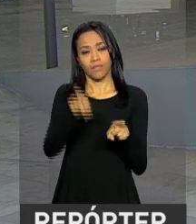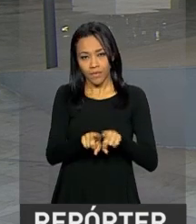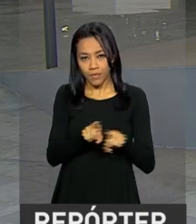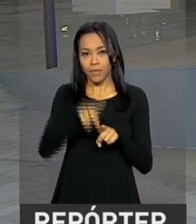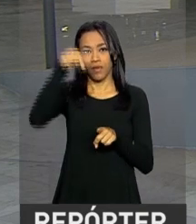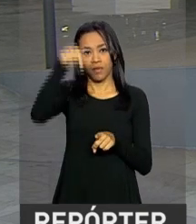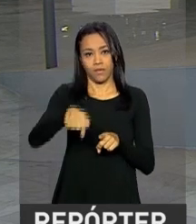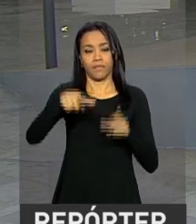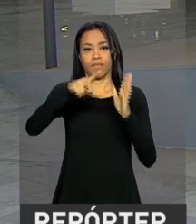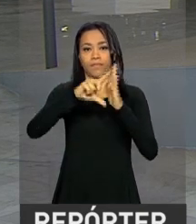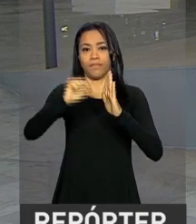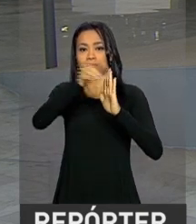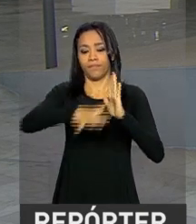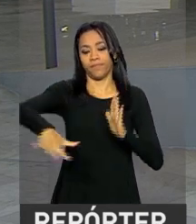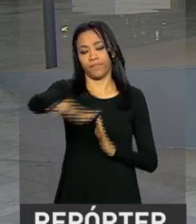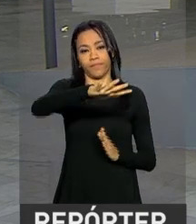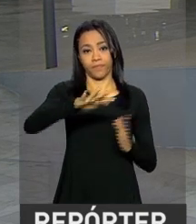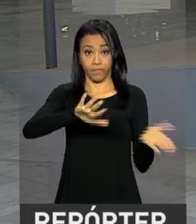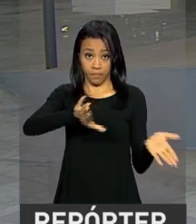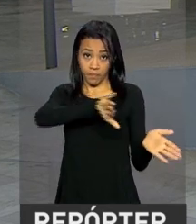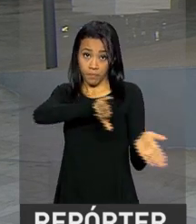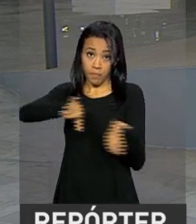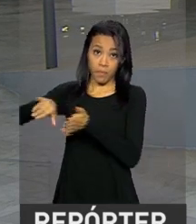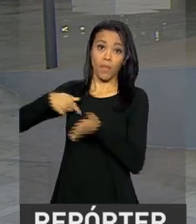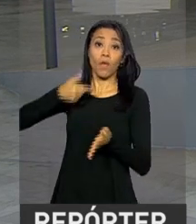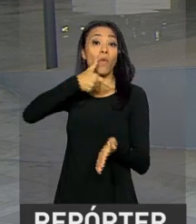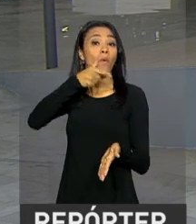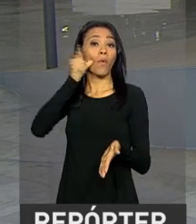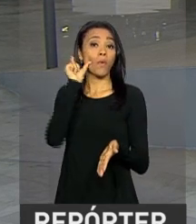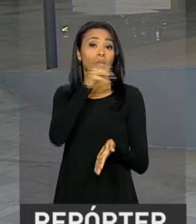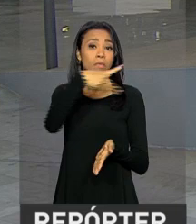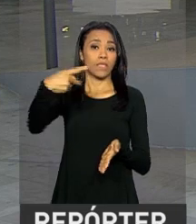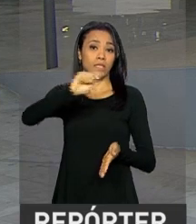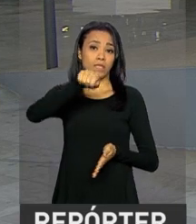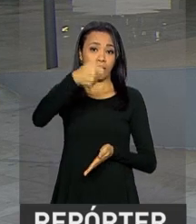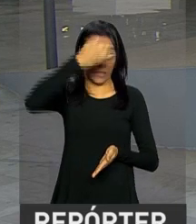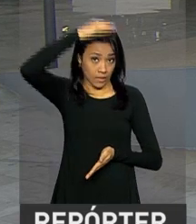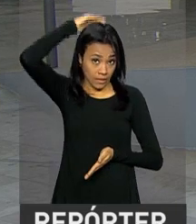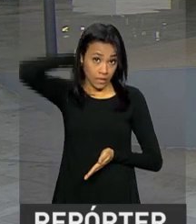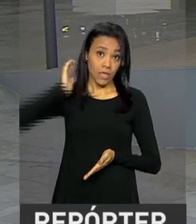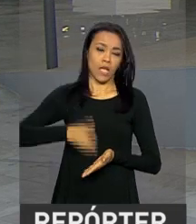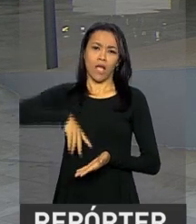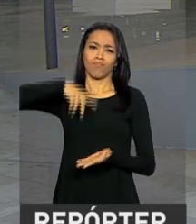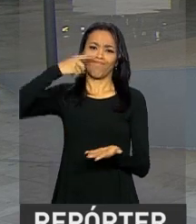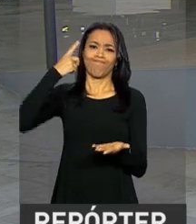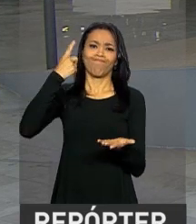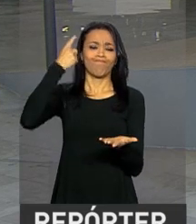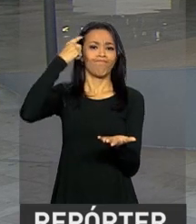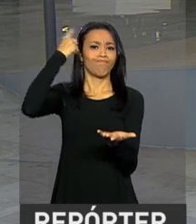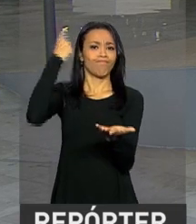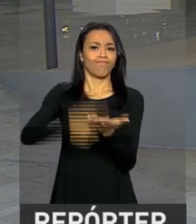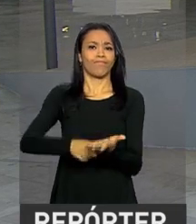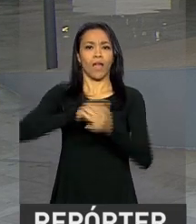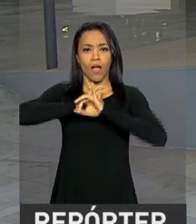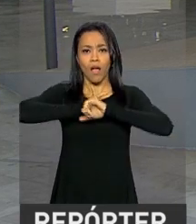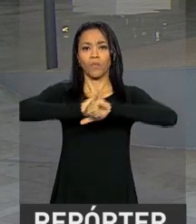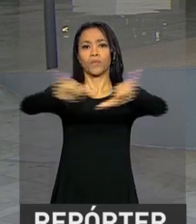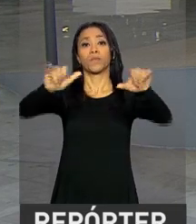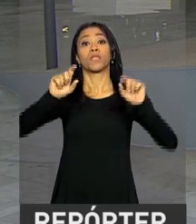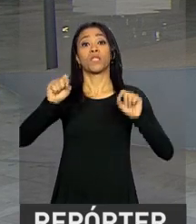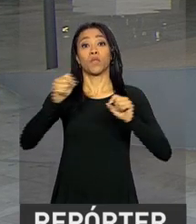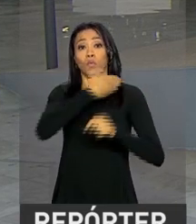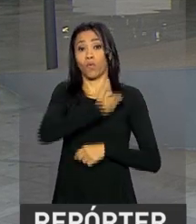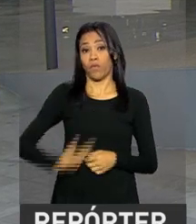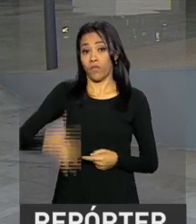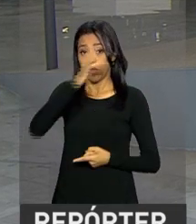Palácio do Planalto. E ontem, Daniele, o presidente em exercício, Michel Temer, determinou que o governo federal dê um apoio